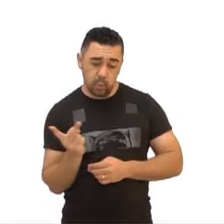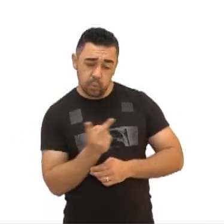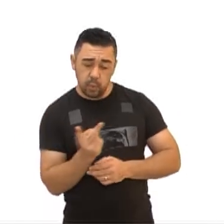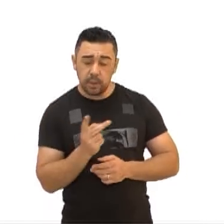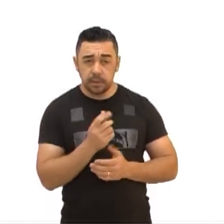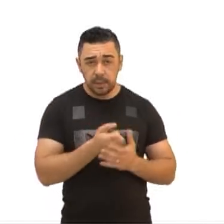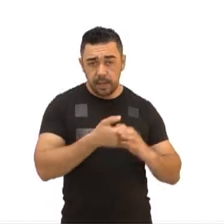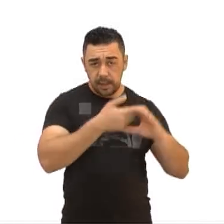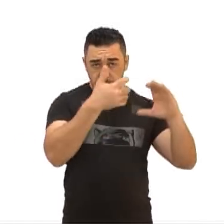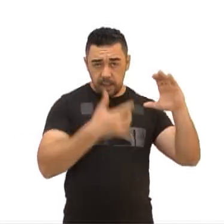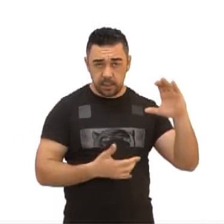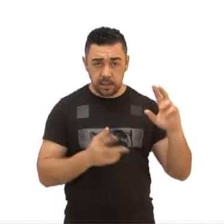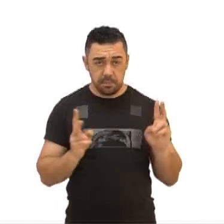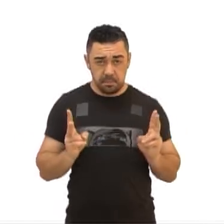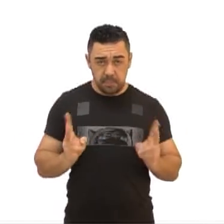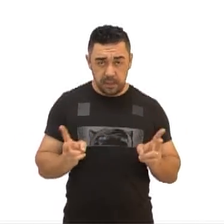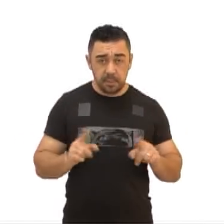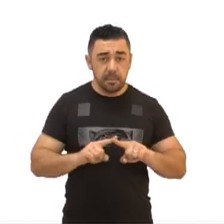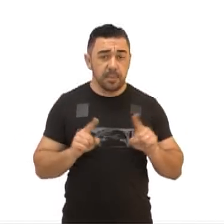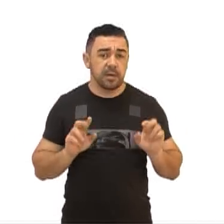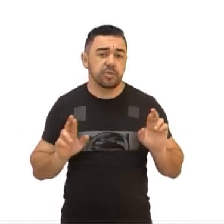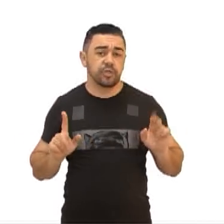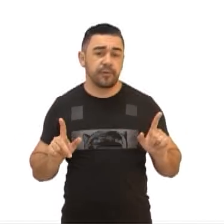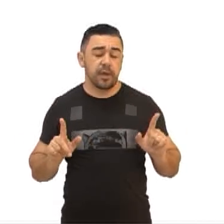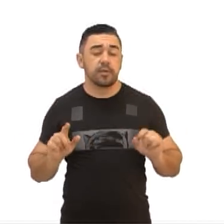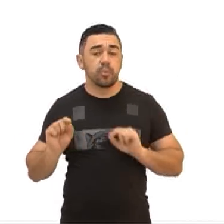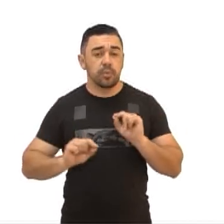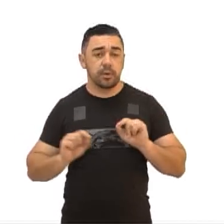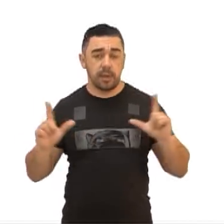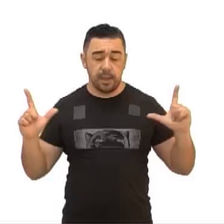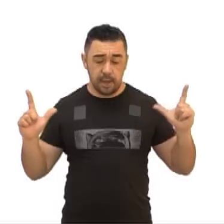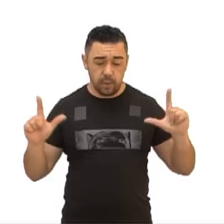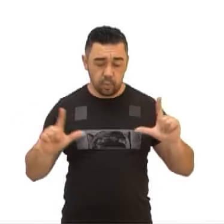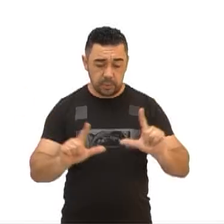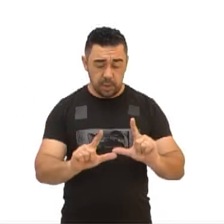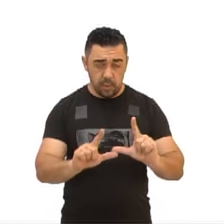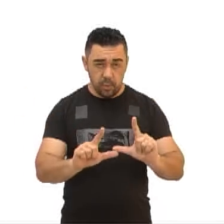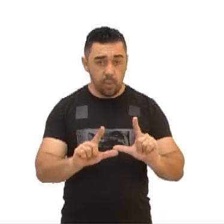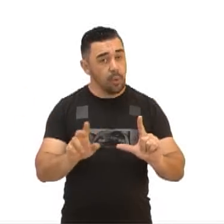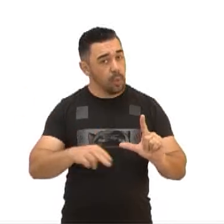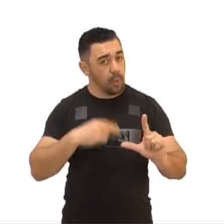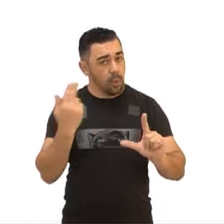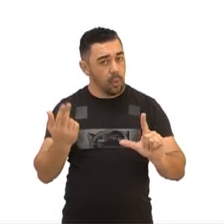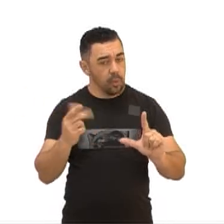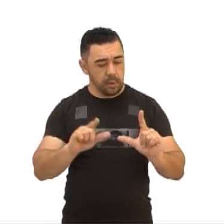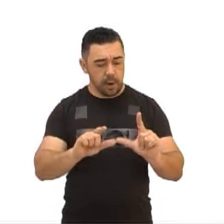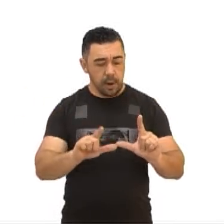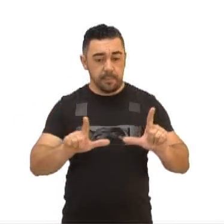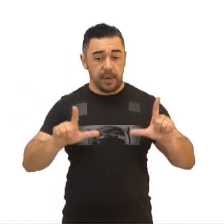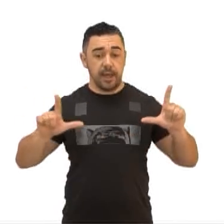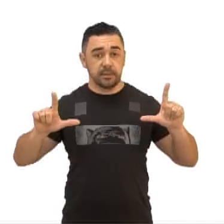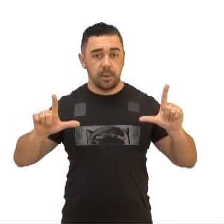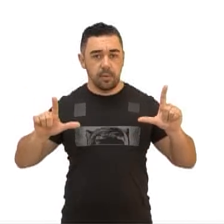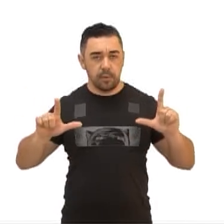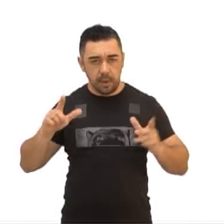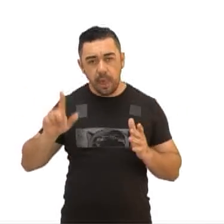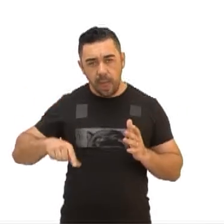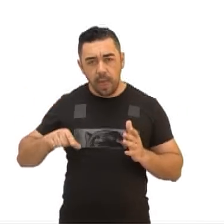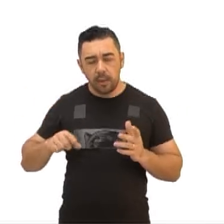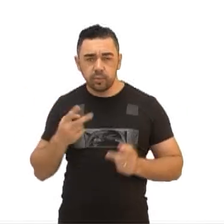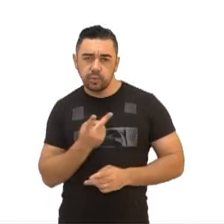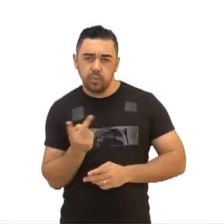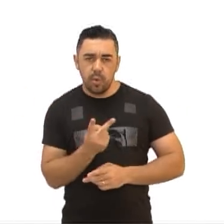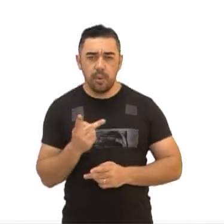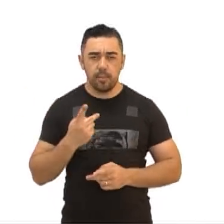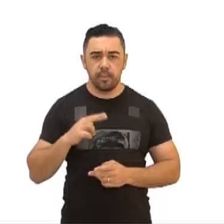características, porém, podem apresentar redução ou ampliação. Foi isso que a professora falou, tá bom? São proporcionais,